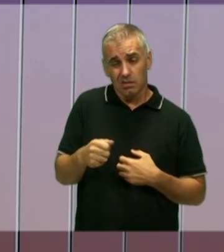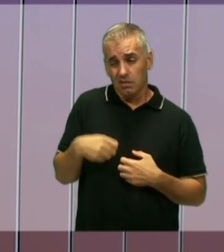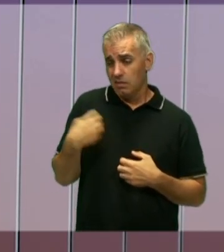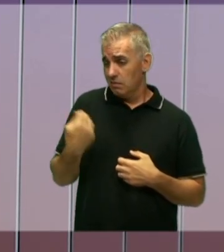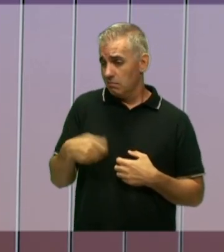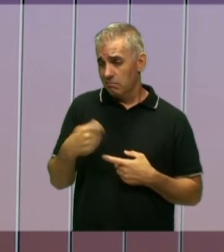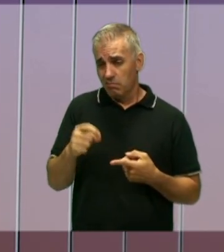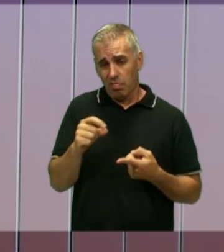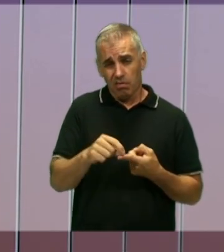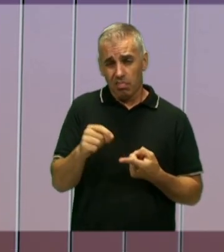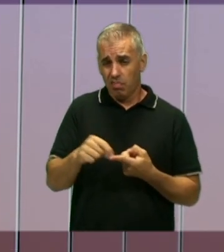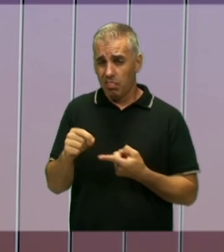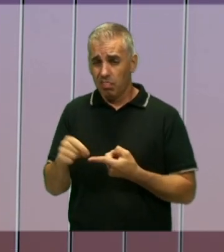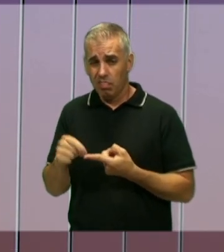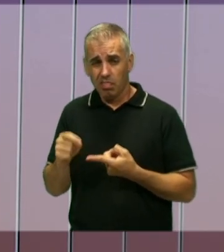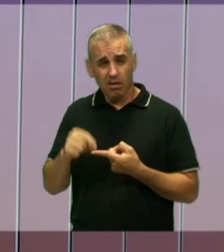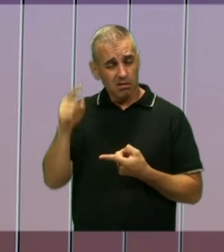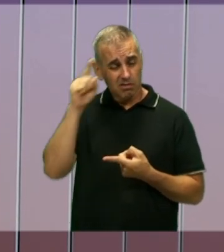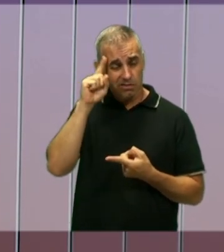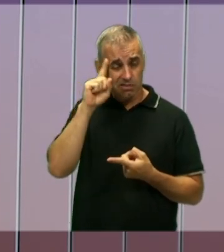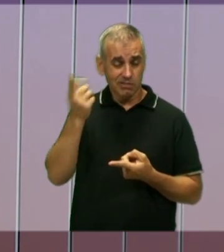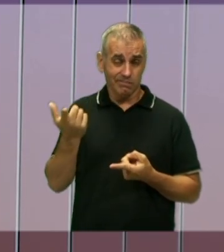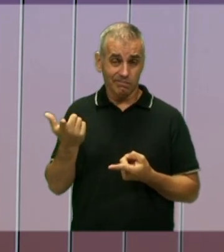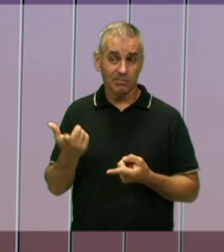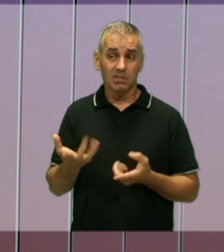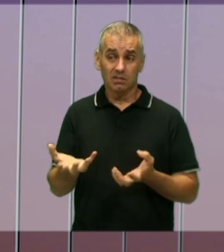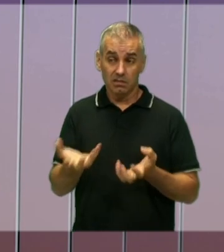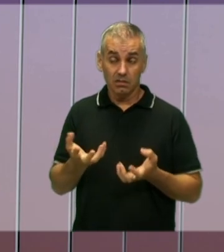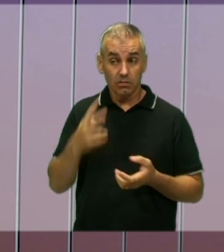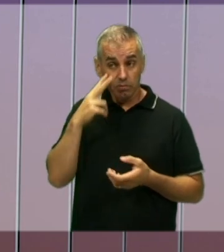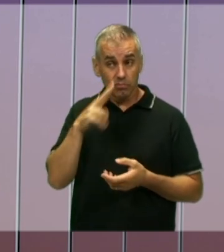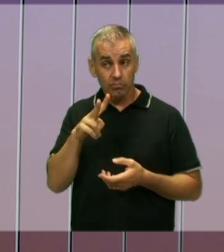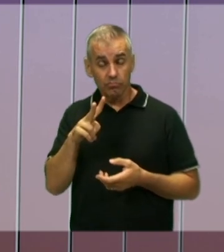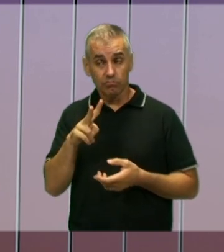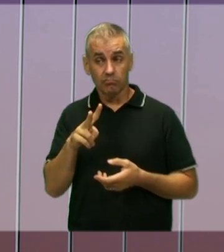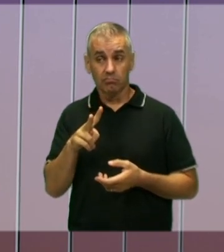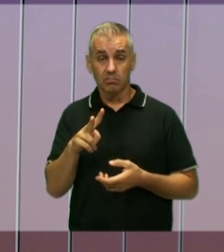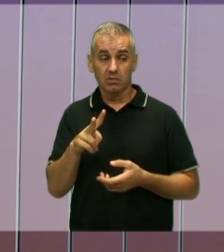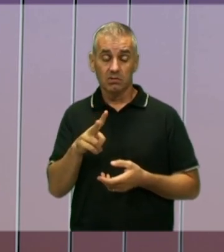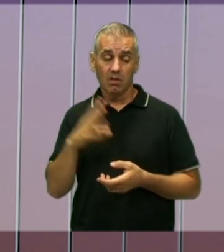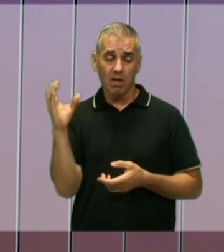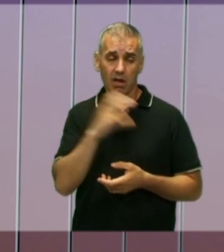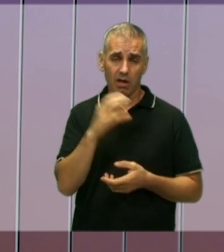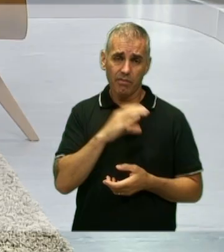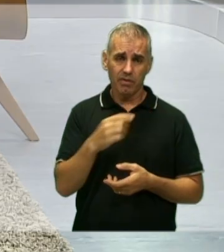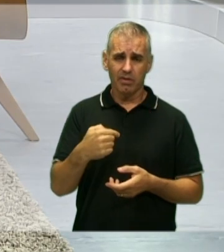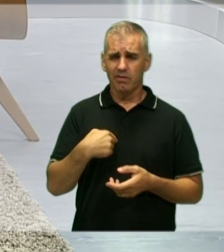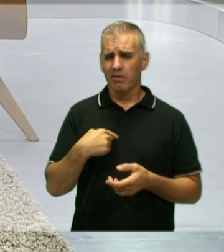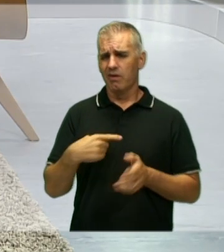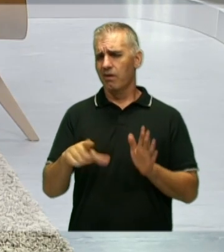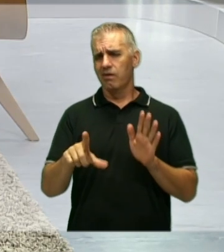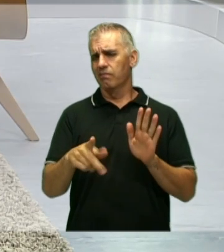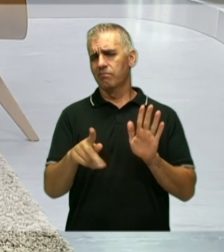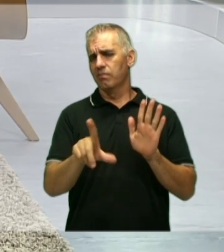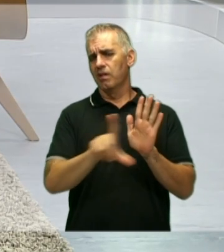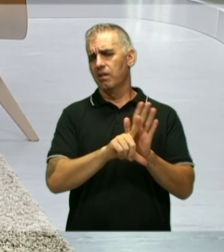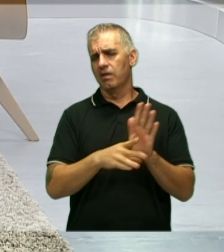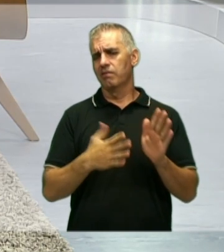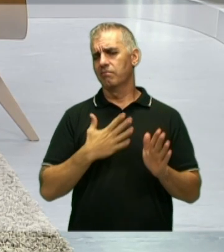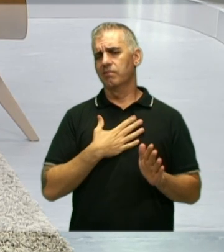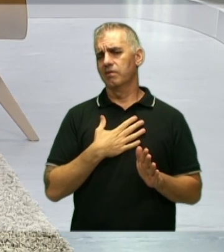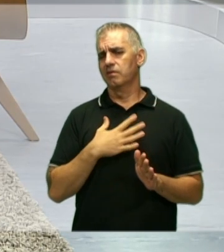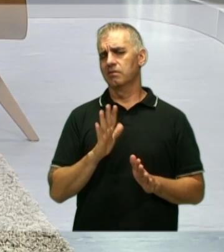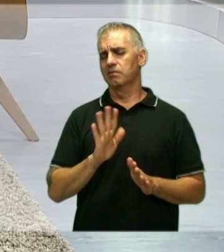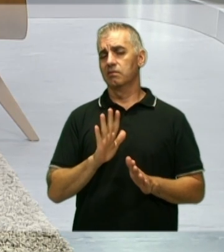está empolvoroso, né? As pessoas estão empolvorosas com isso. Então a gente quer ver isso acontecer o mais rápido possível, não por mim, não porque é um projeto de lei meu ou porque foi algo que eu